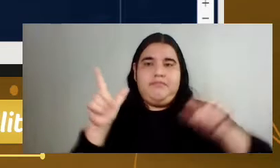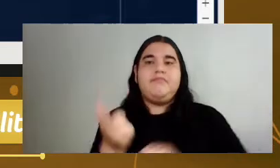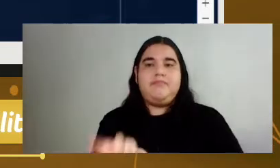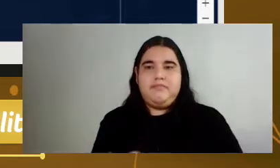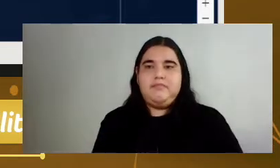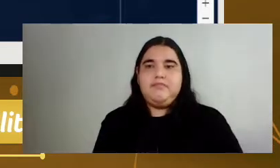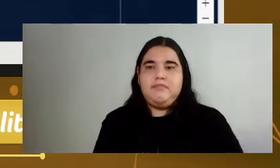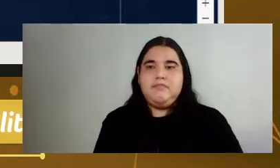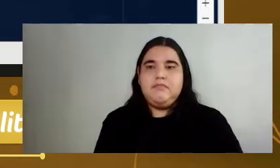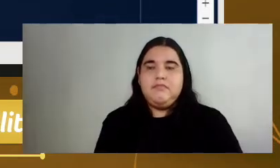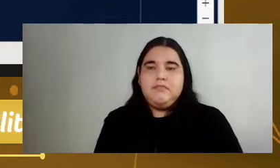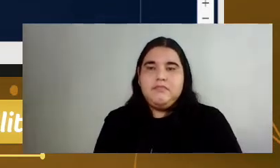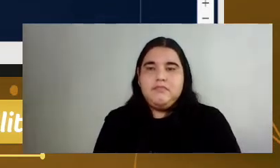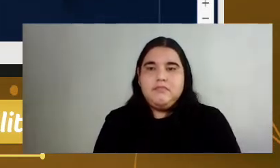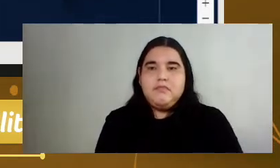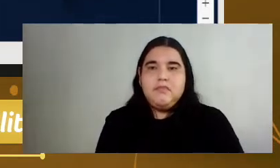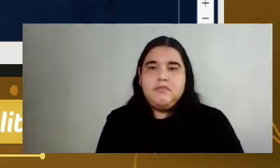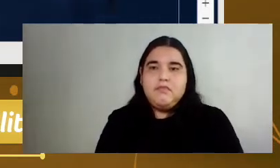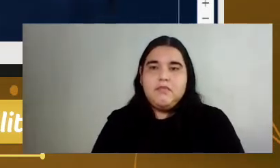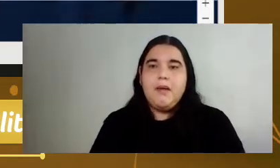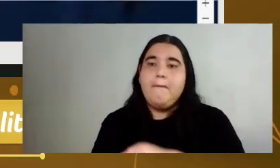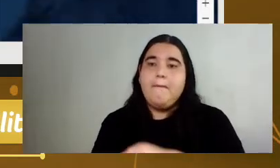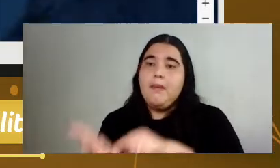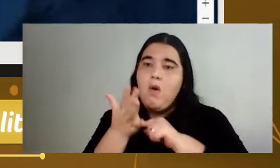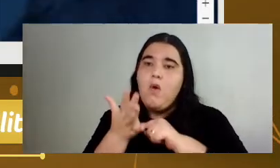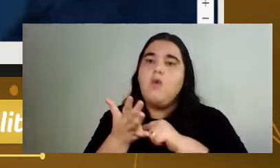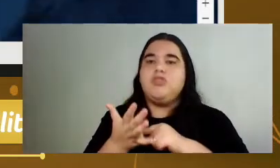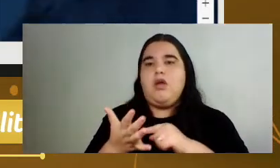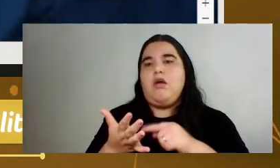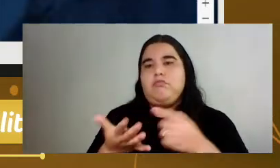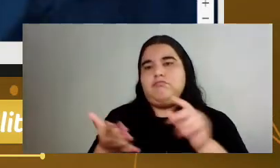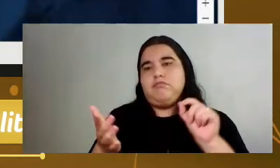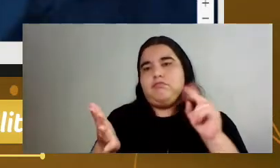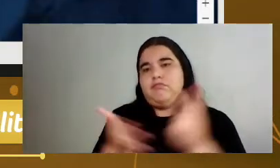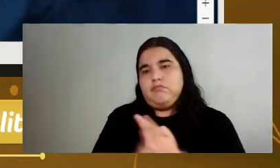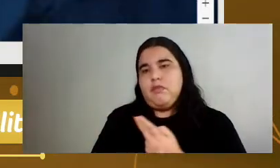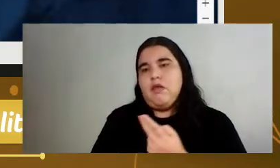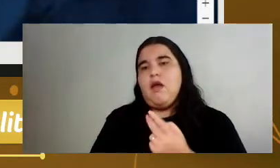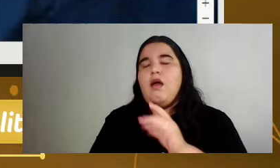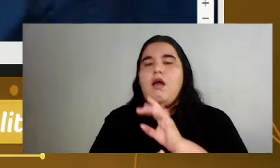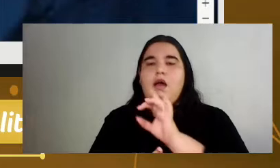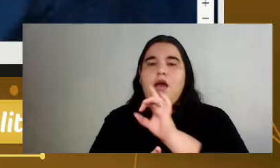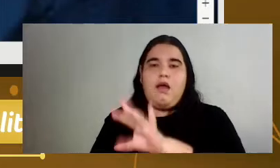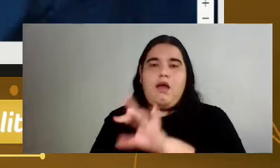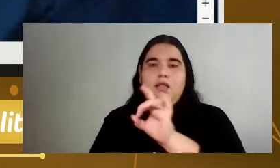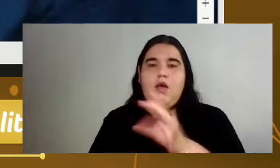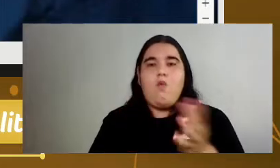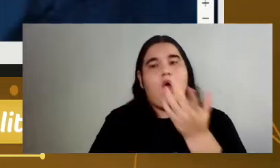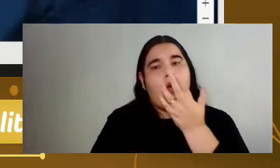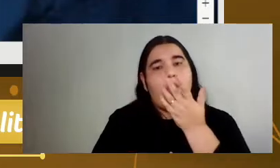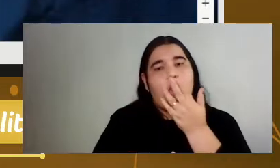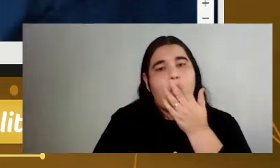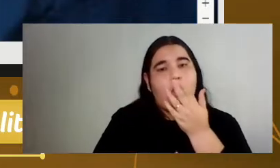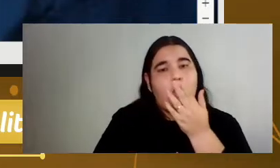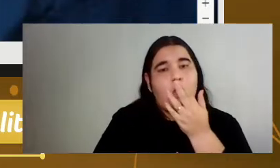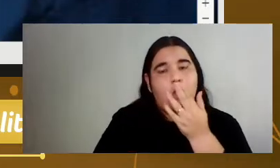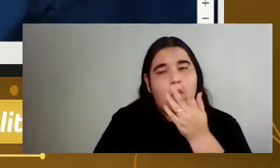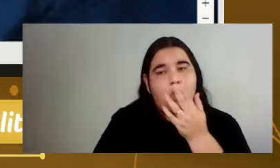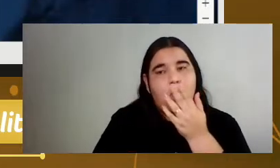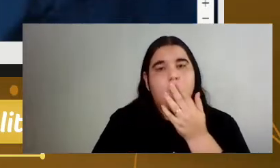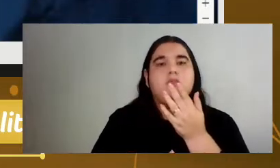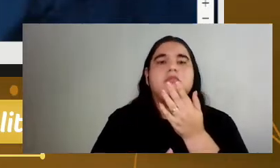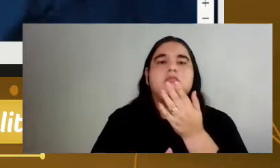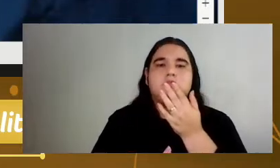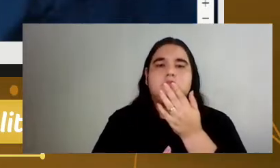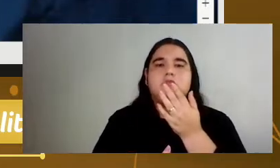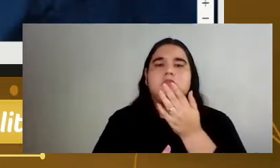a situação. E a cor de cada foco de invasão aqui vai representar em